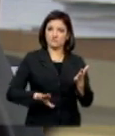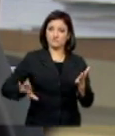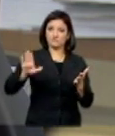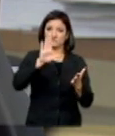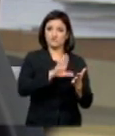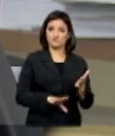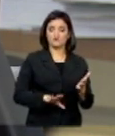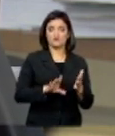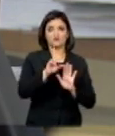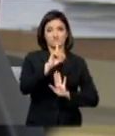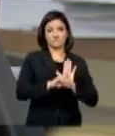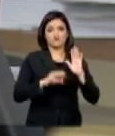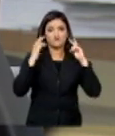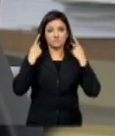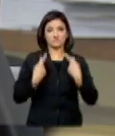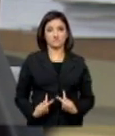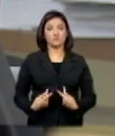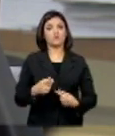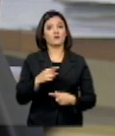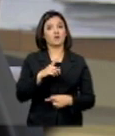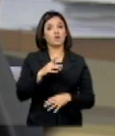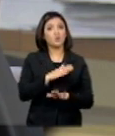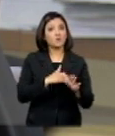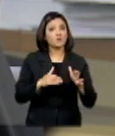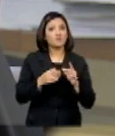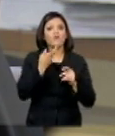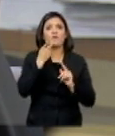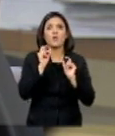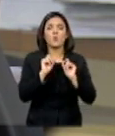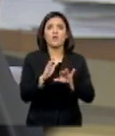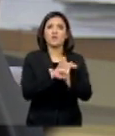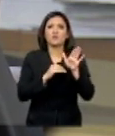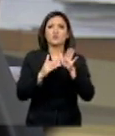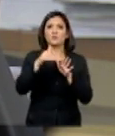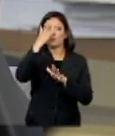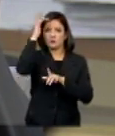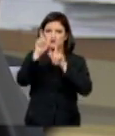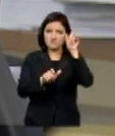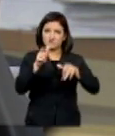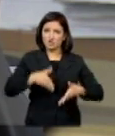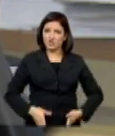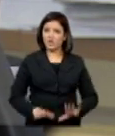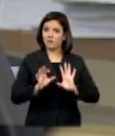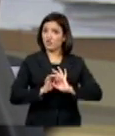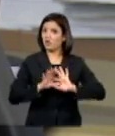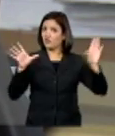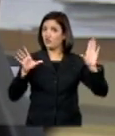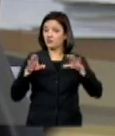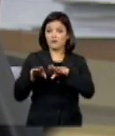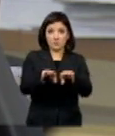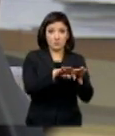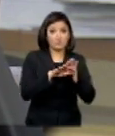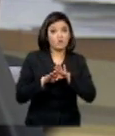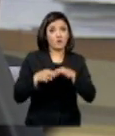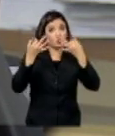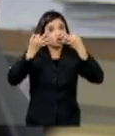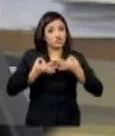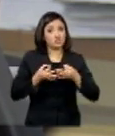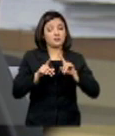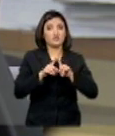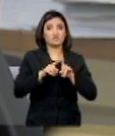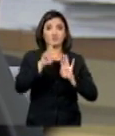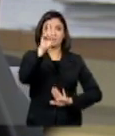prevê que todos os seres humanos nascem livres e iguais em dignidade e em direitos sendo proibidas as